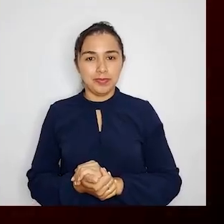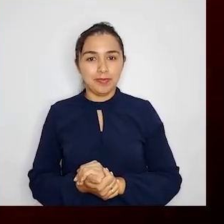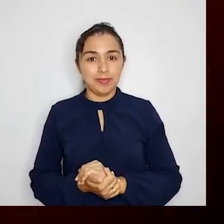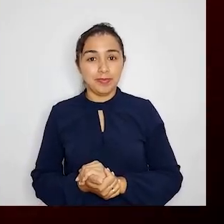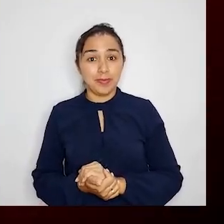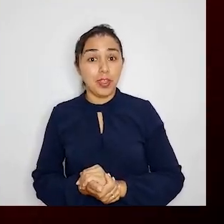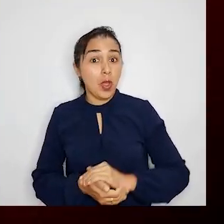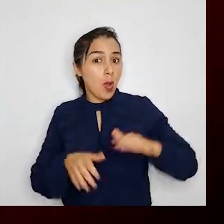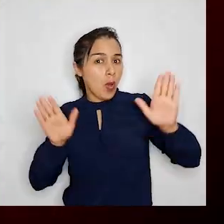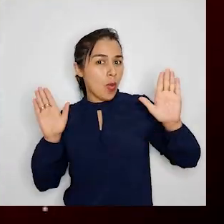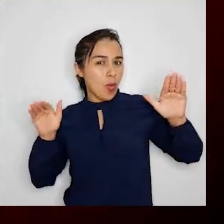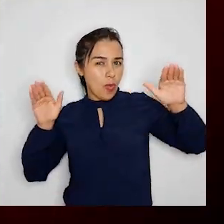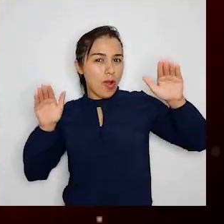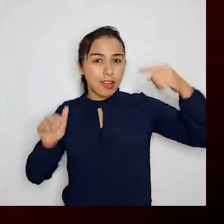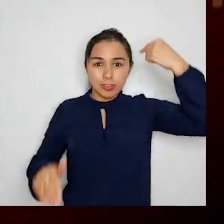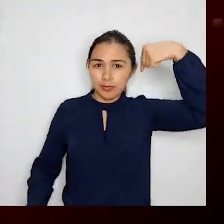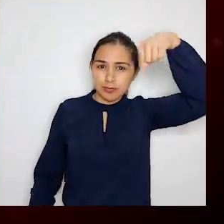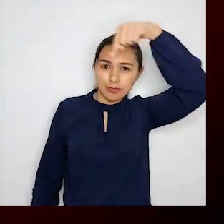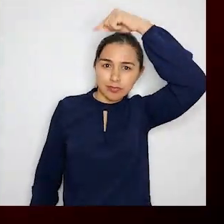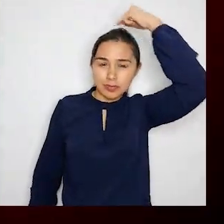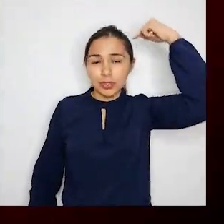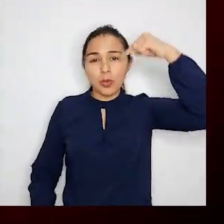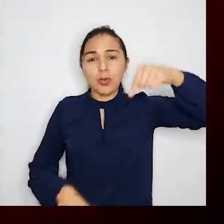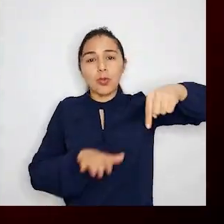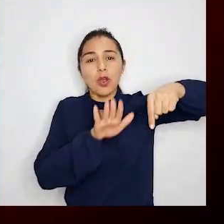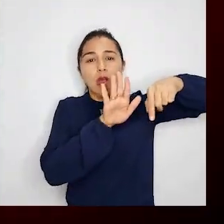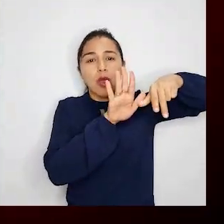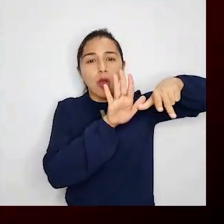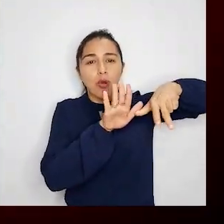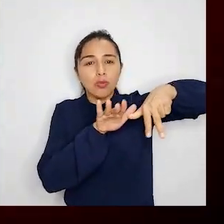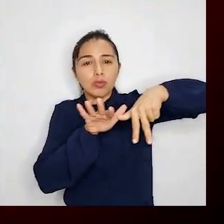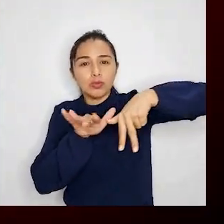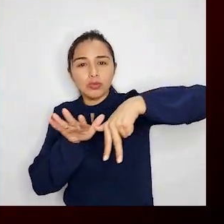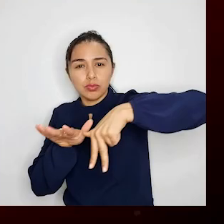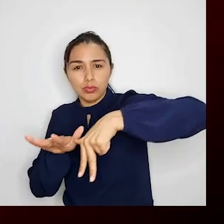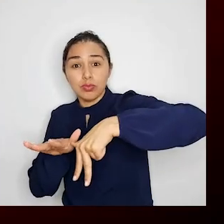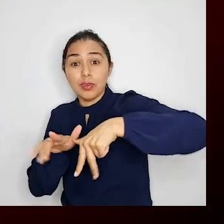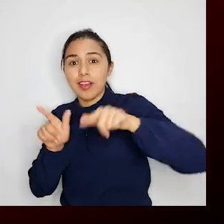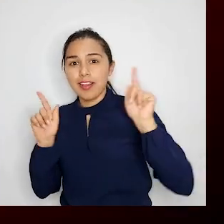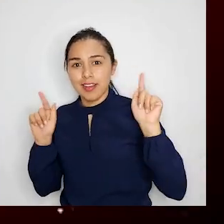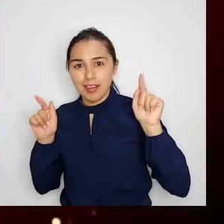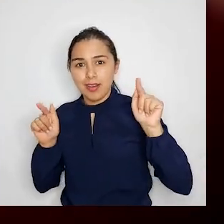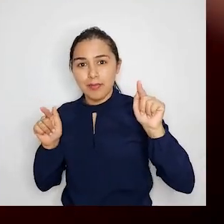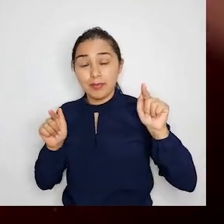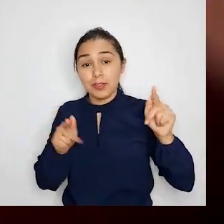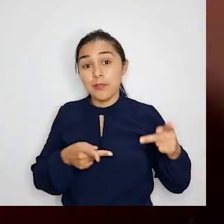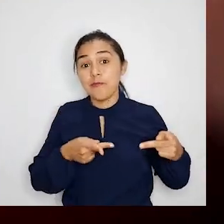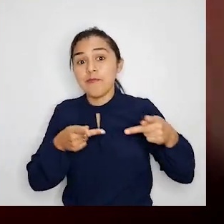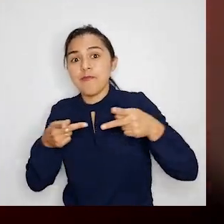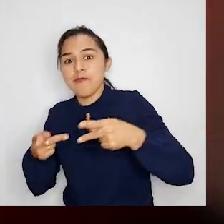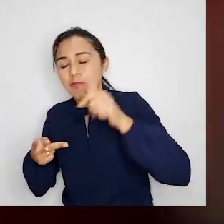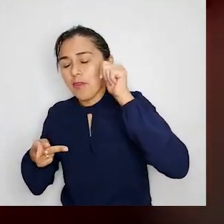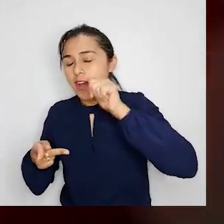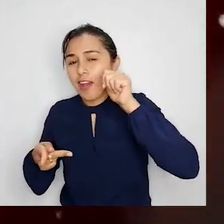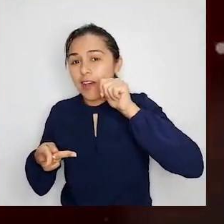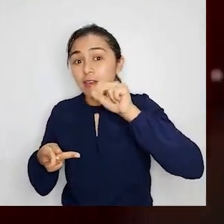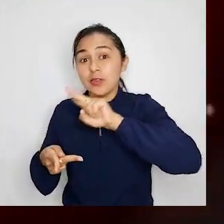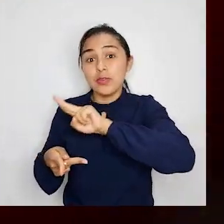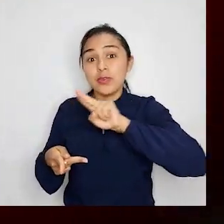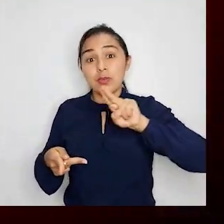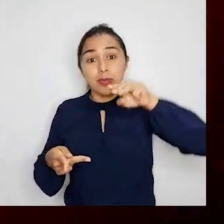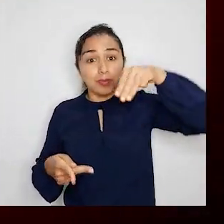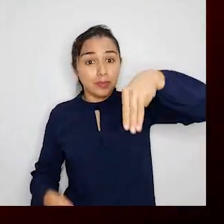O anjo Gabriel veio à Terra e visitou uma mulher chamada Maria. Naquele